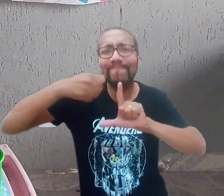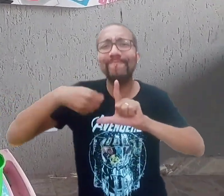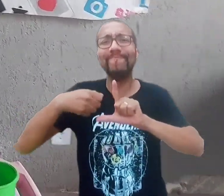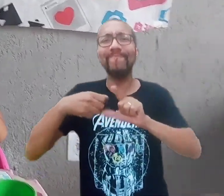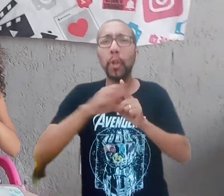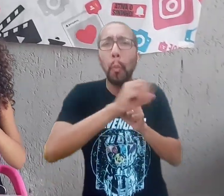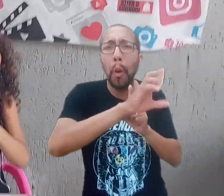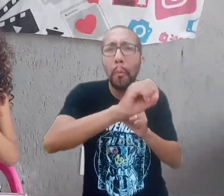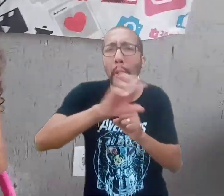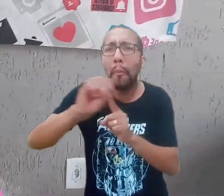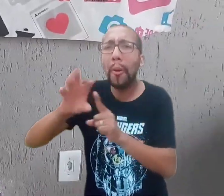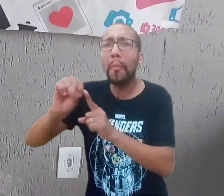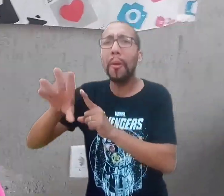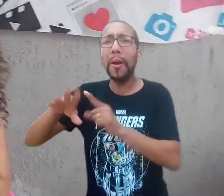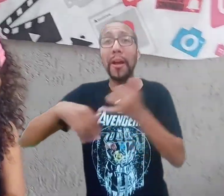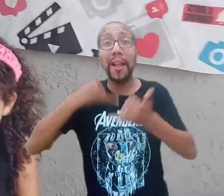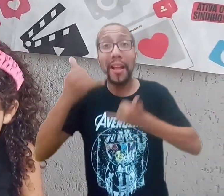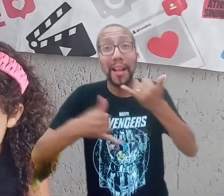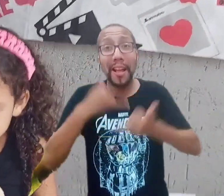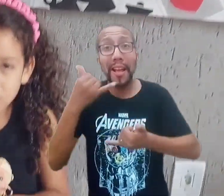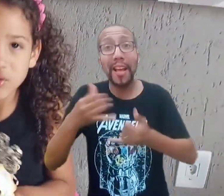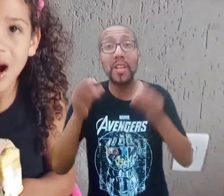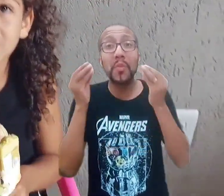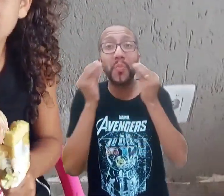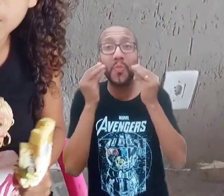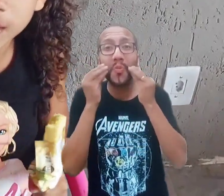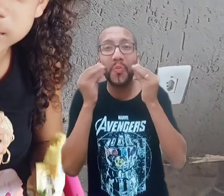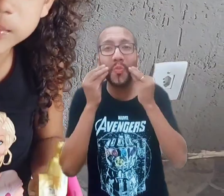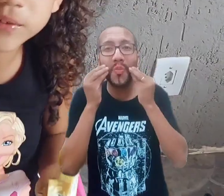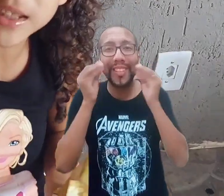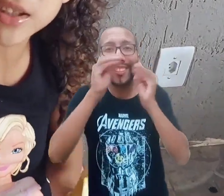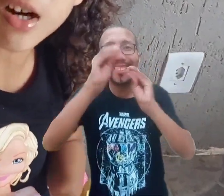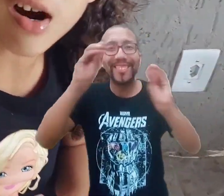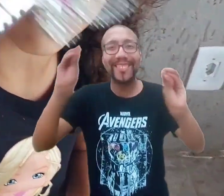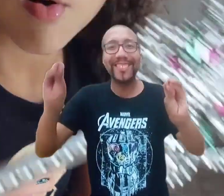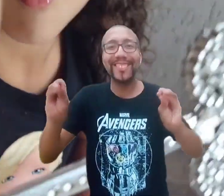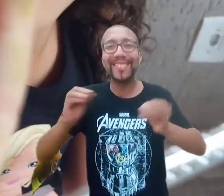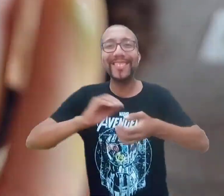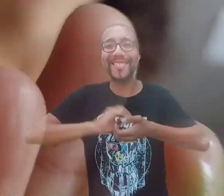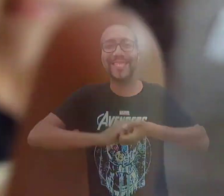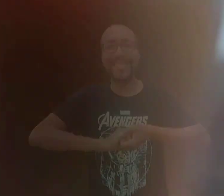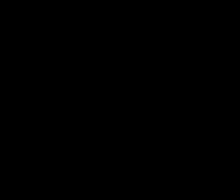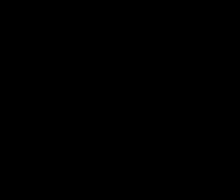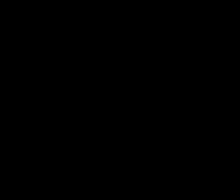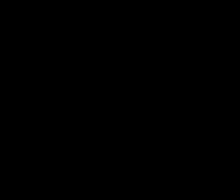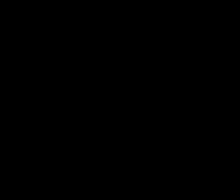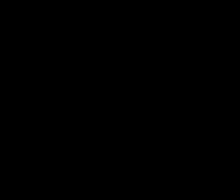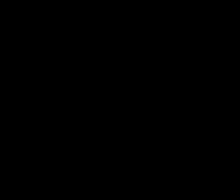rindo, né? Então, beijão. Até o próximo vídeo.